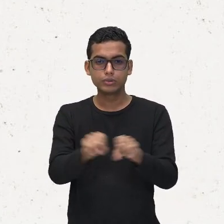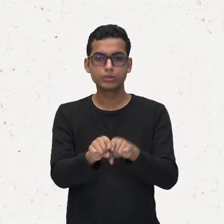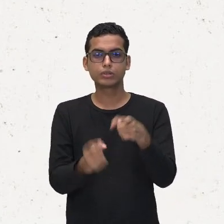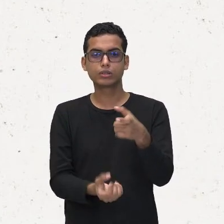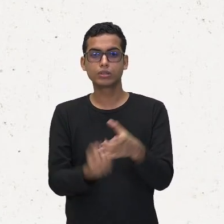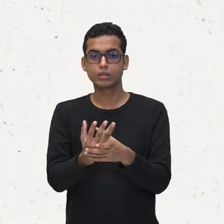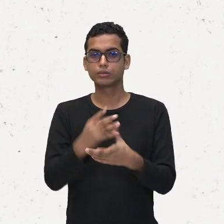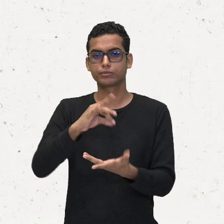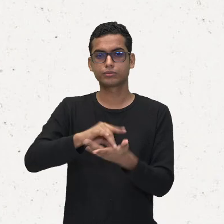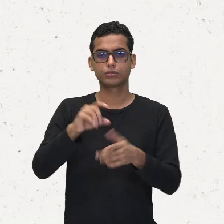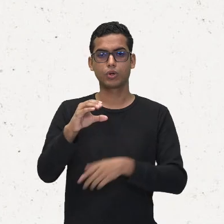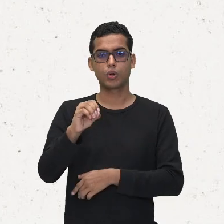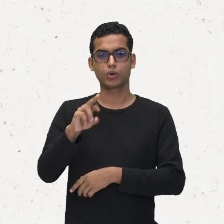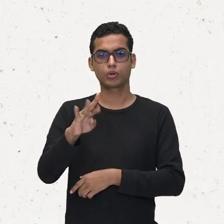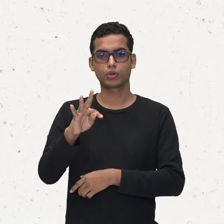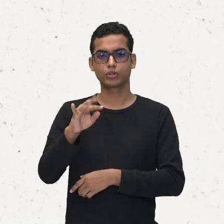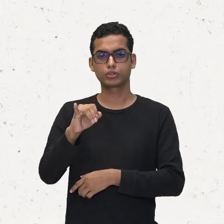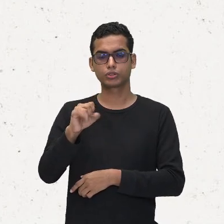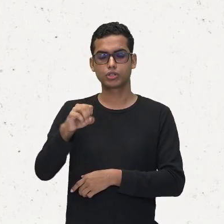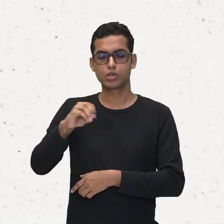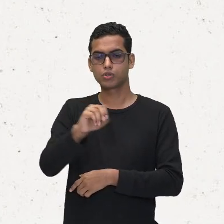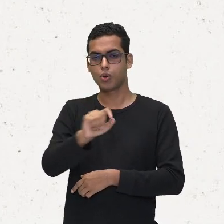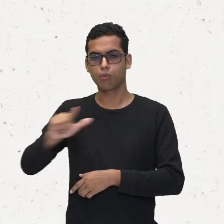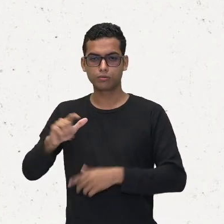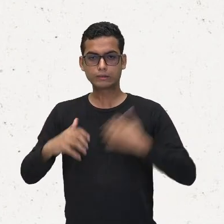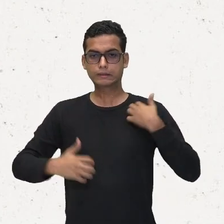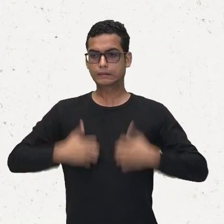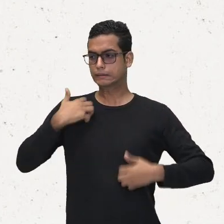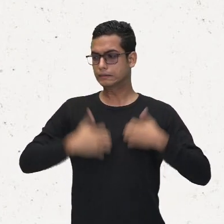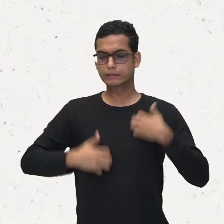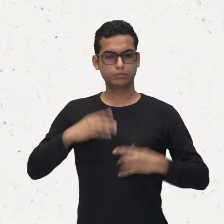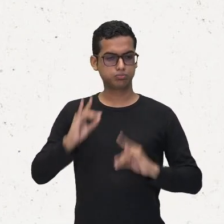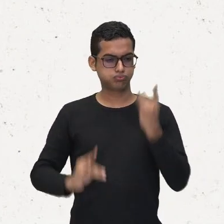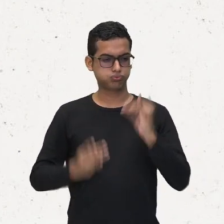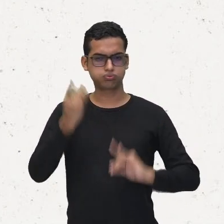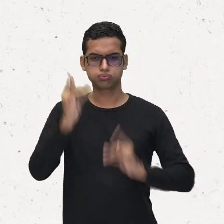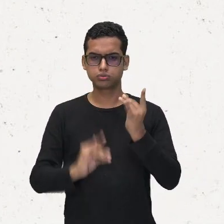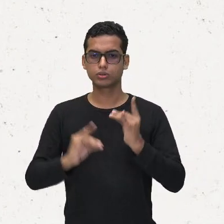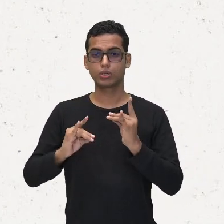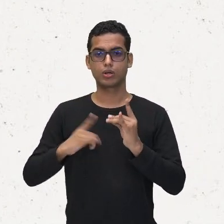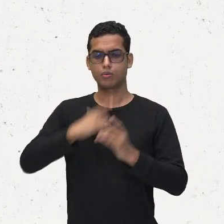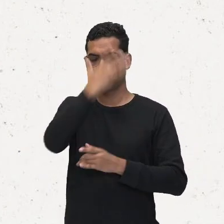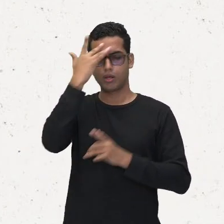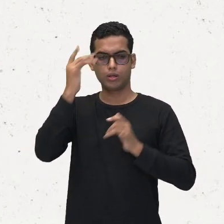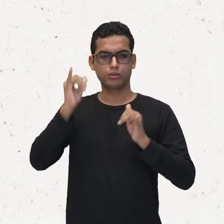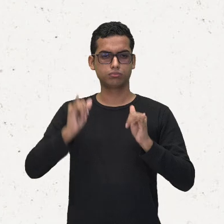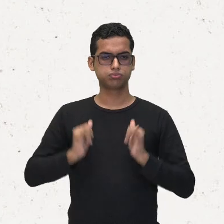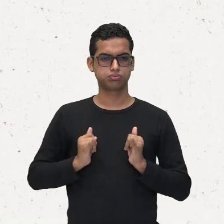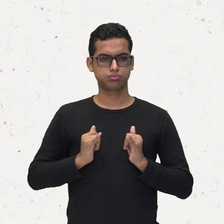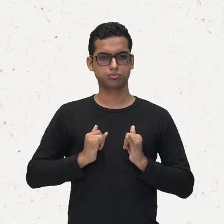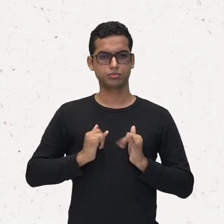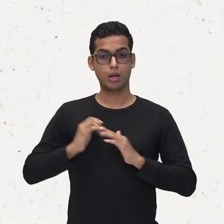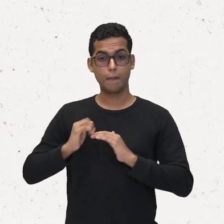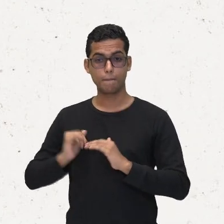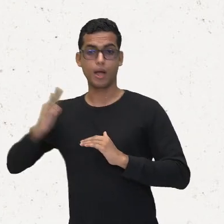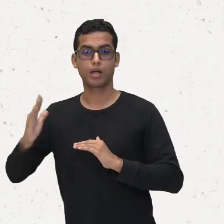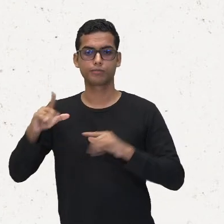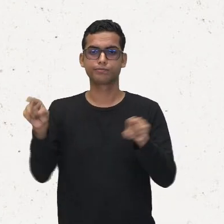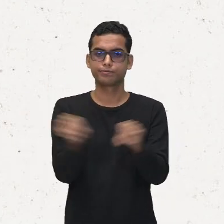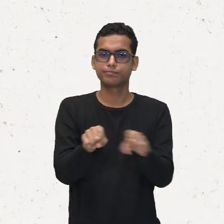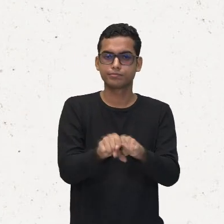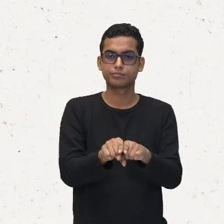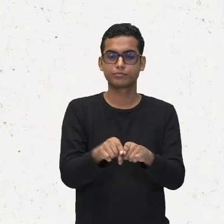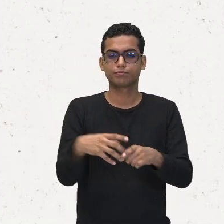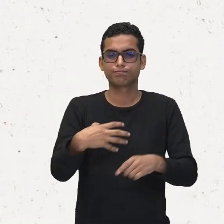o hormônio do estresse, né, que está ligado ao estresse. Então, quanto mais sedentária uma pessoa é, mais chances de se